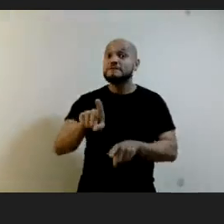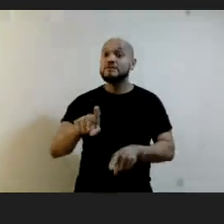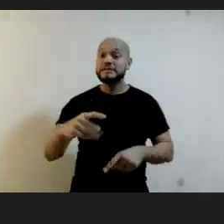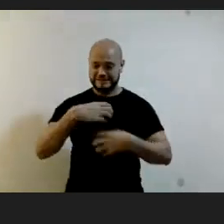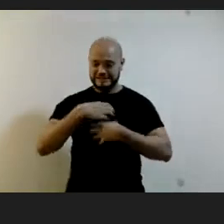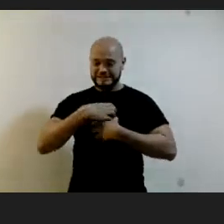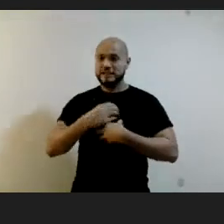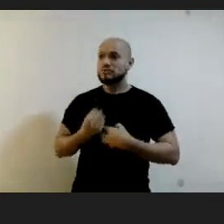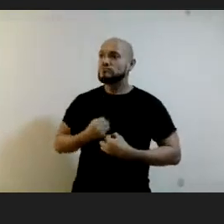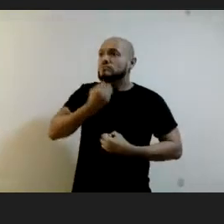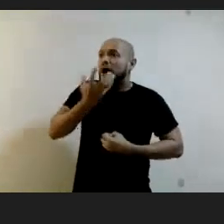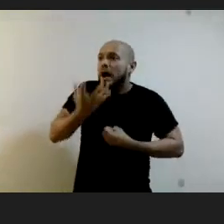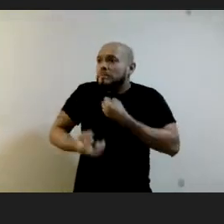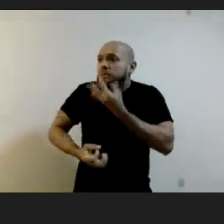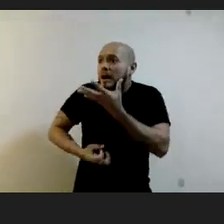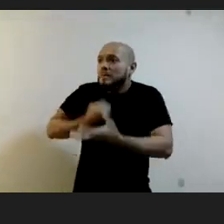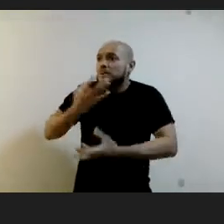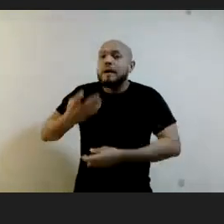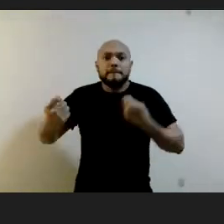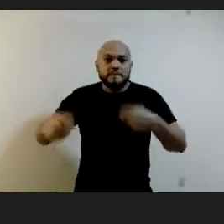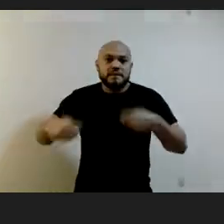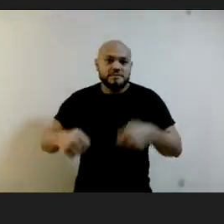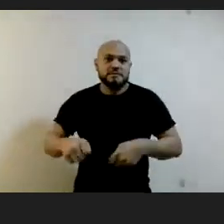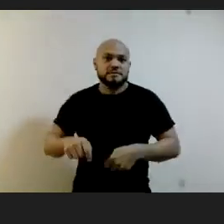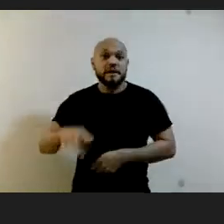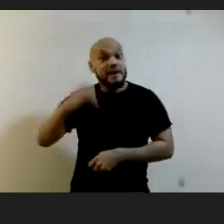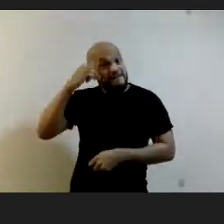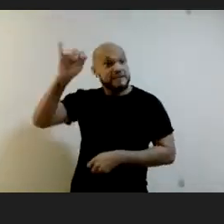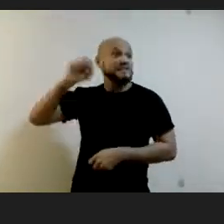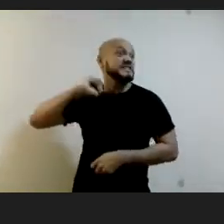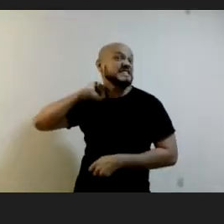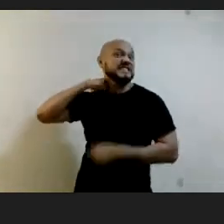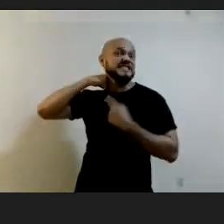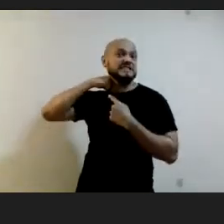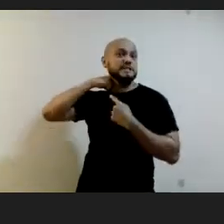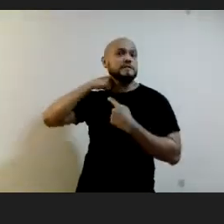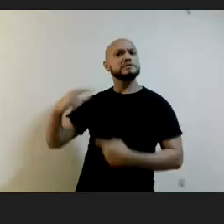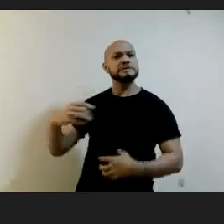tente evitar o estresse, tente evitar